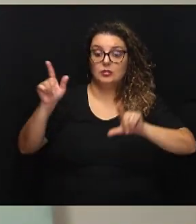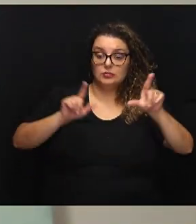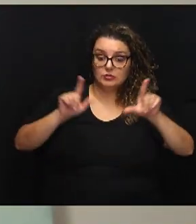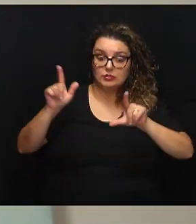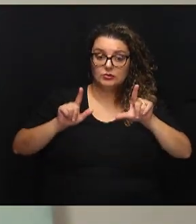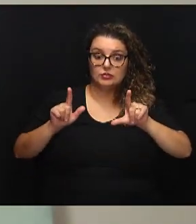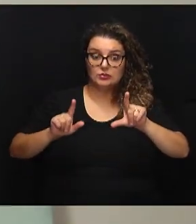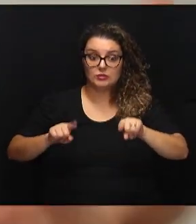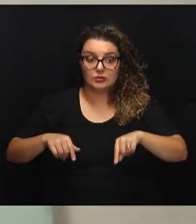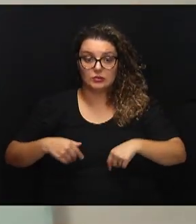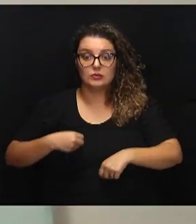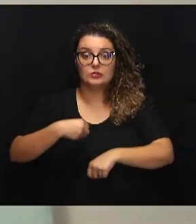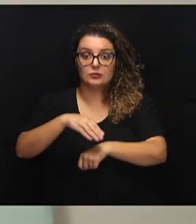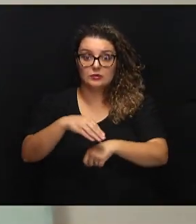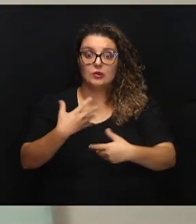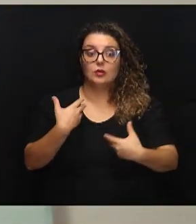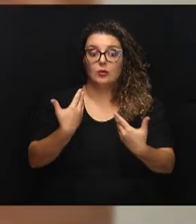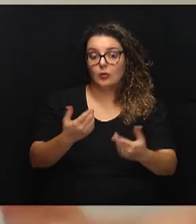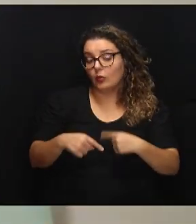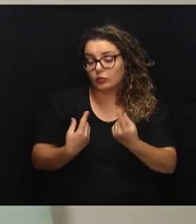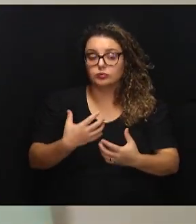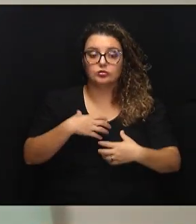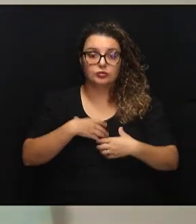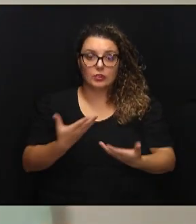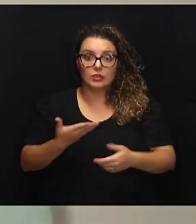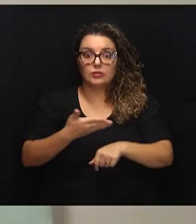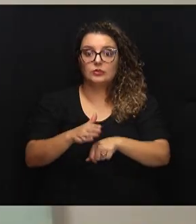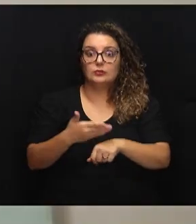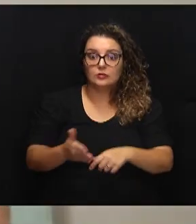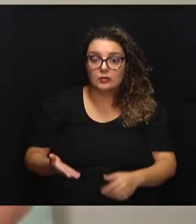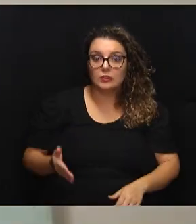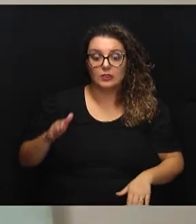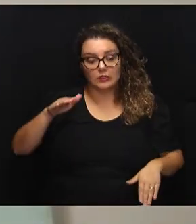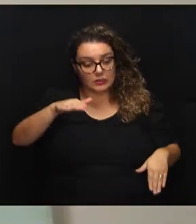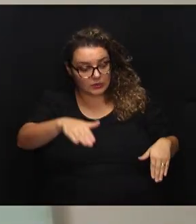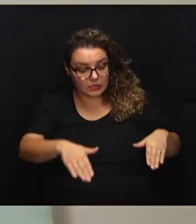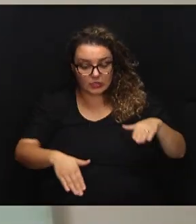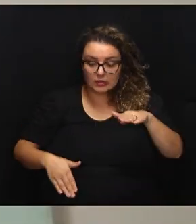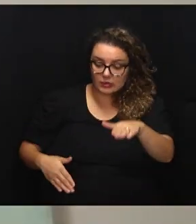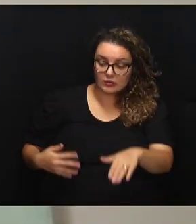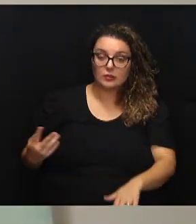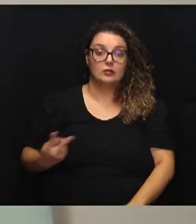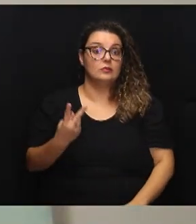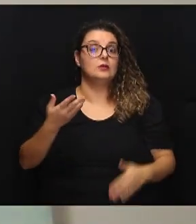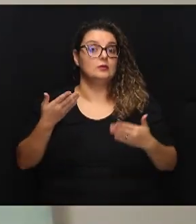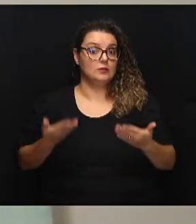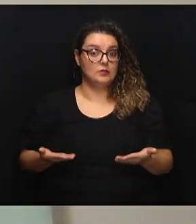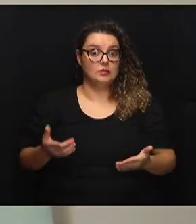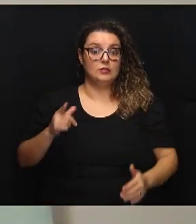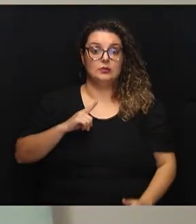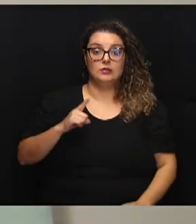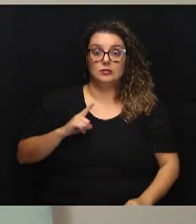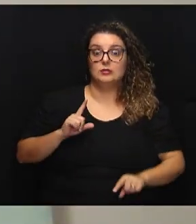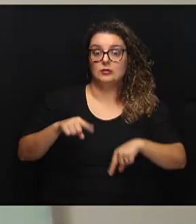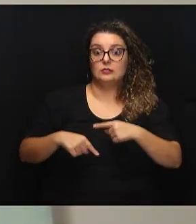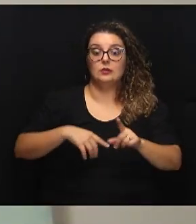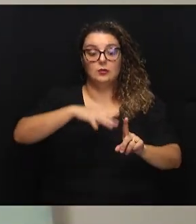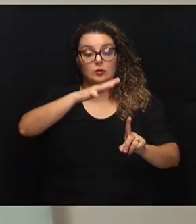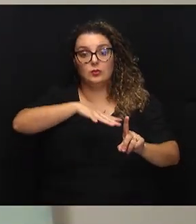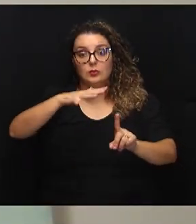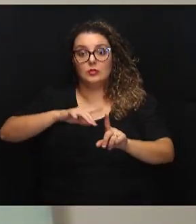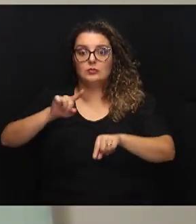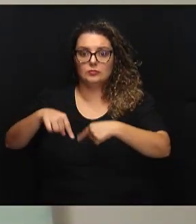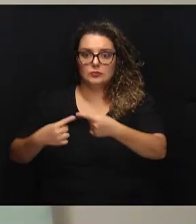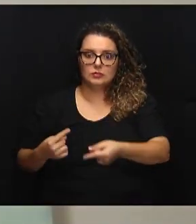outras formas de praticar natação e tal, e valorizando isso, né? A gente tendo outros ídolos em outras